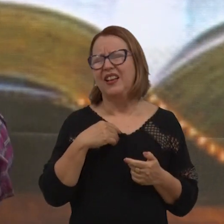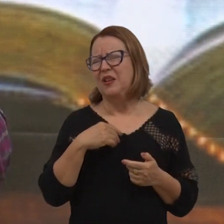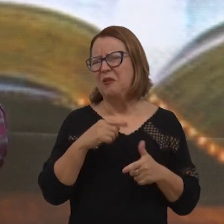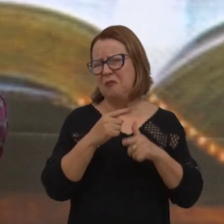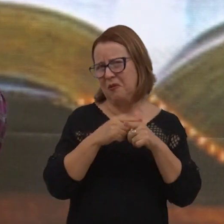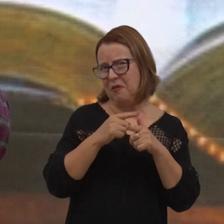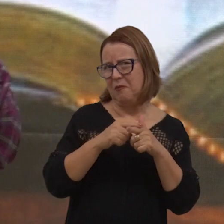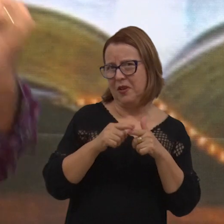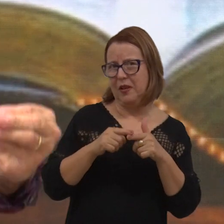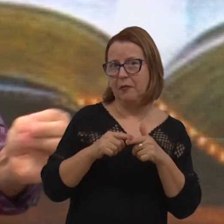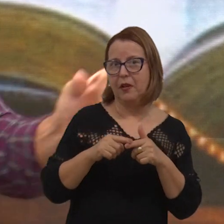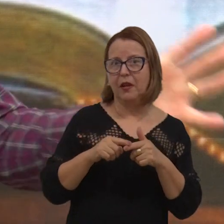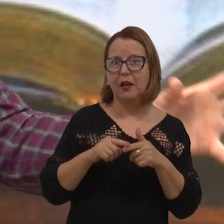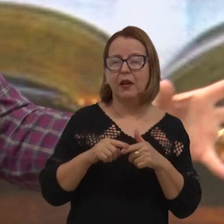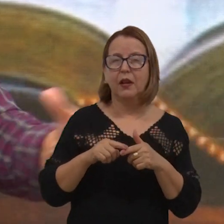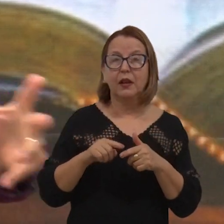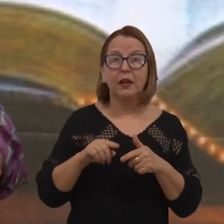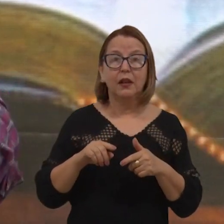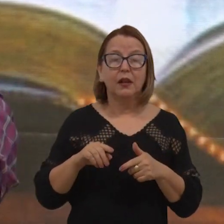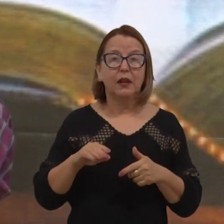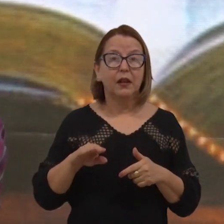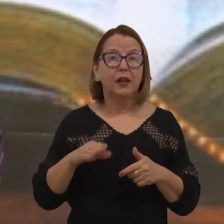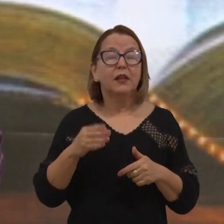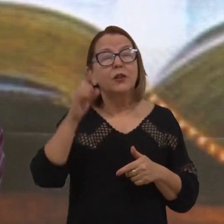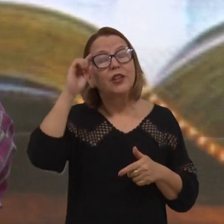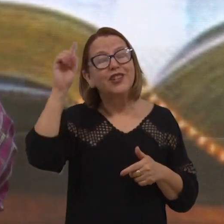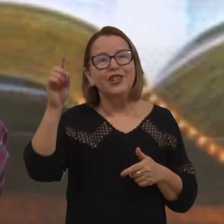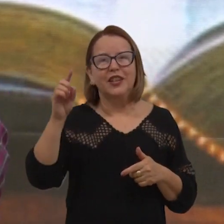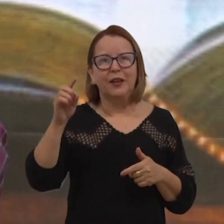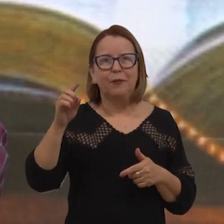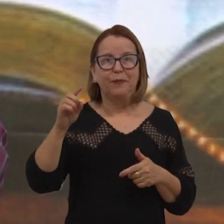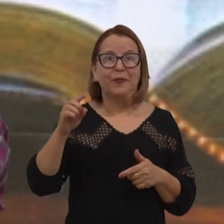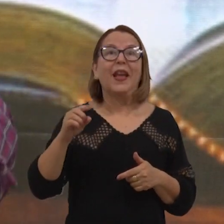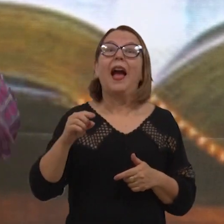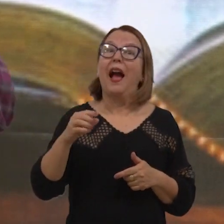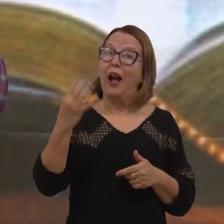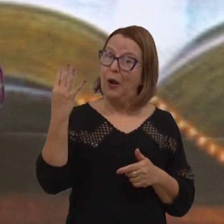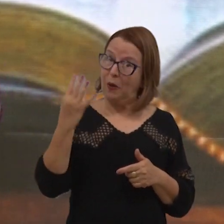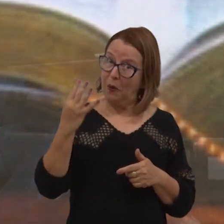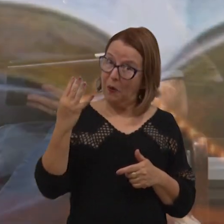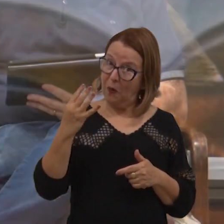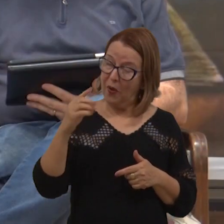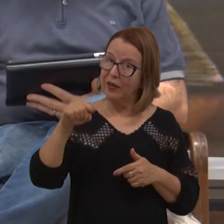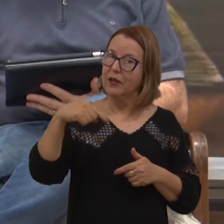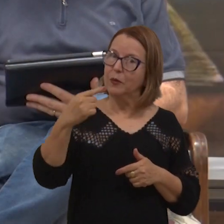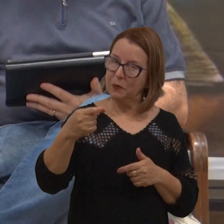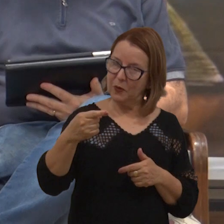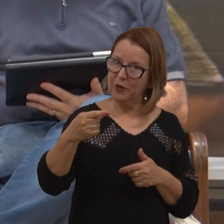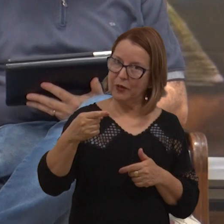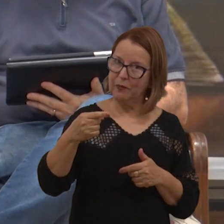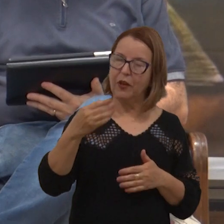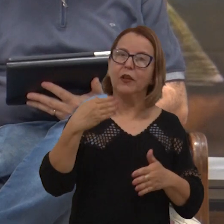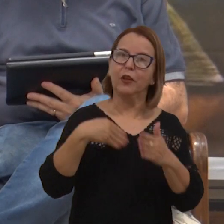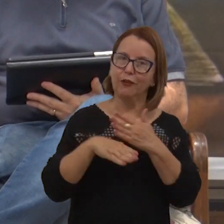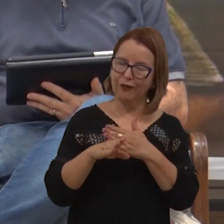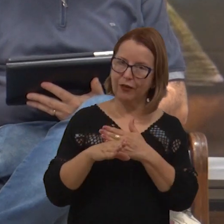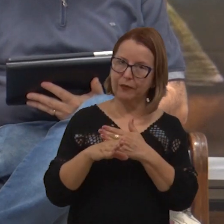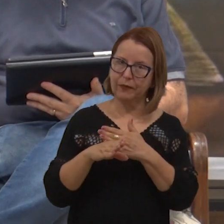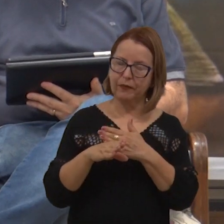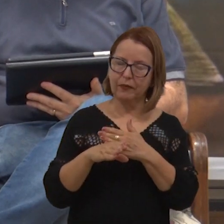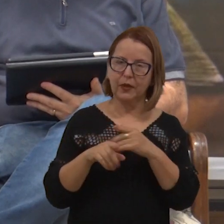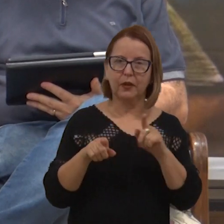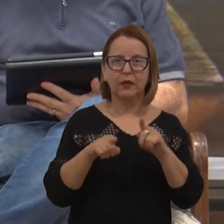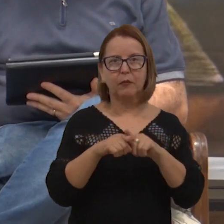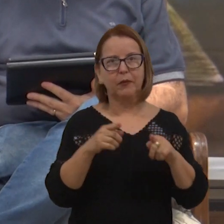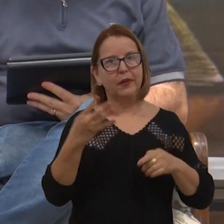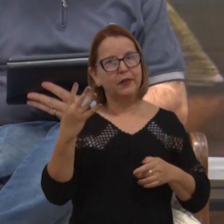pode, sem falta, quarta-feira que vem. Quarta-feira que vem eu vou levar tudo aí e nós vamos resolver.